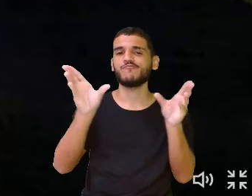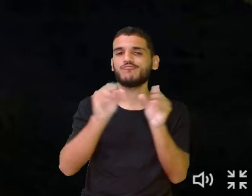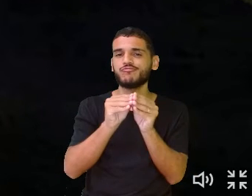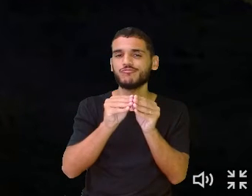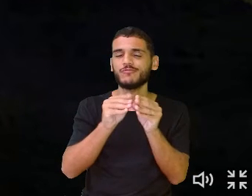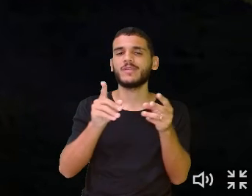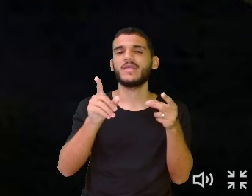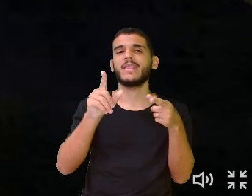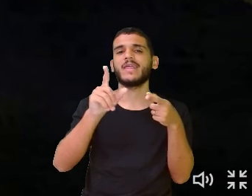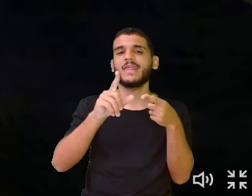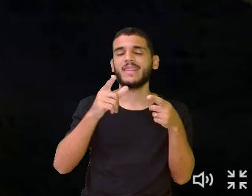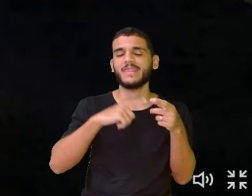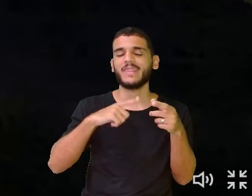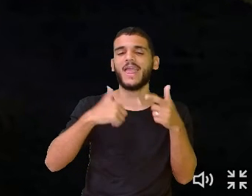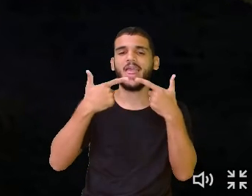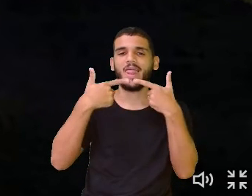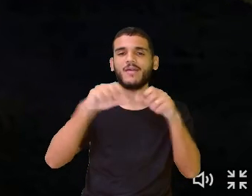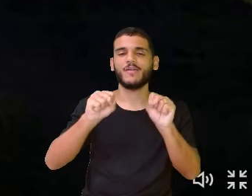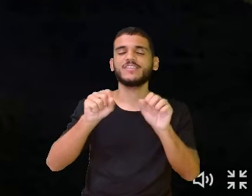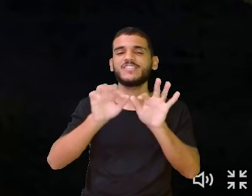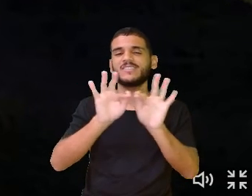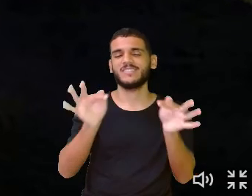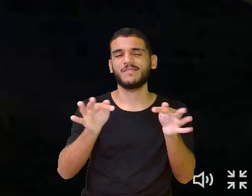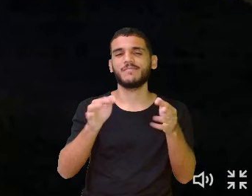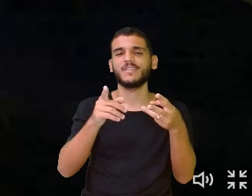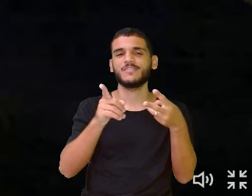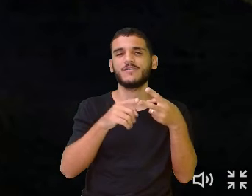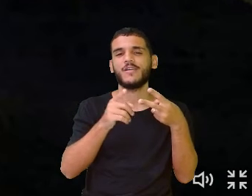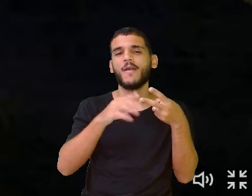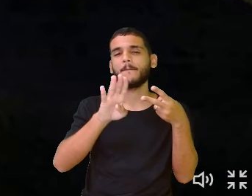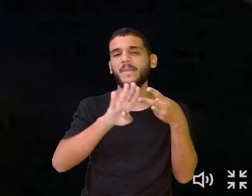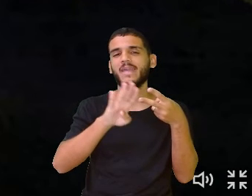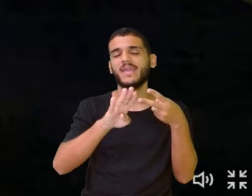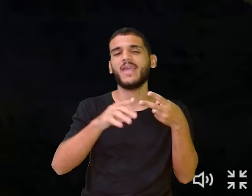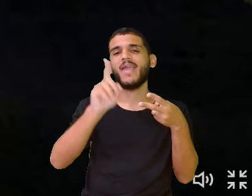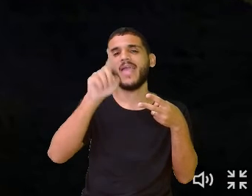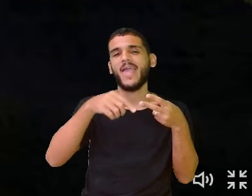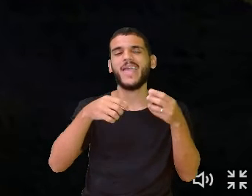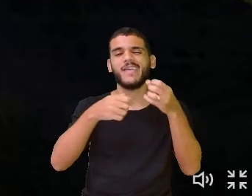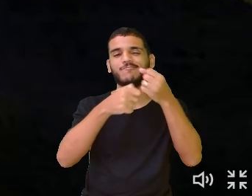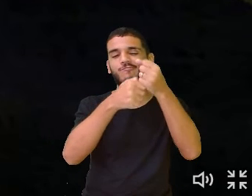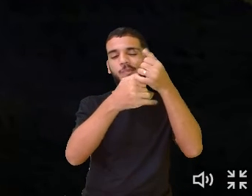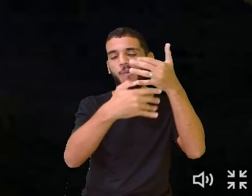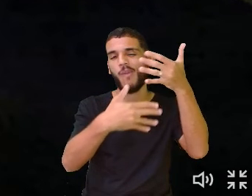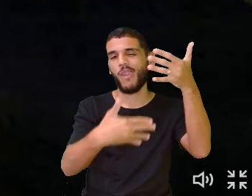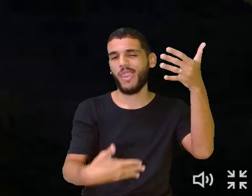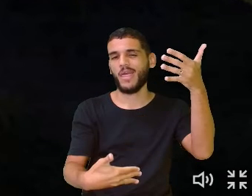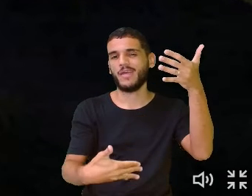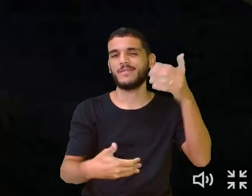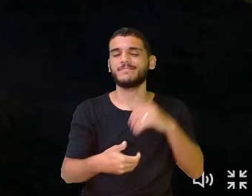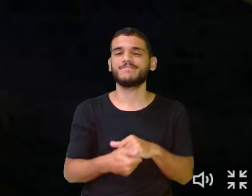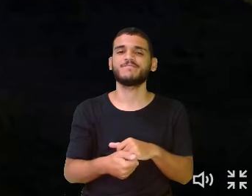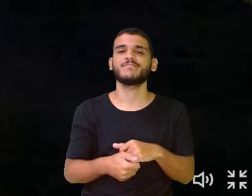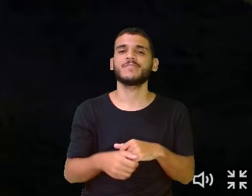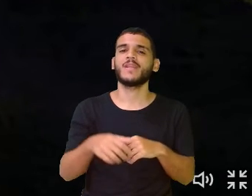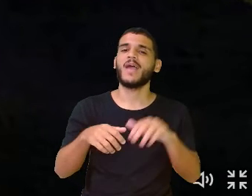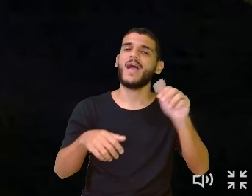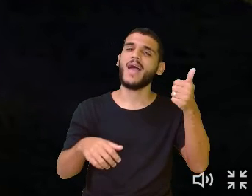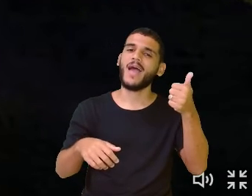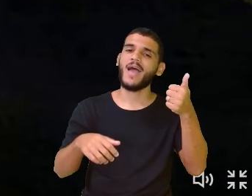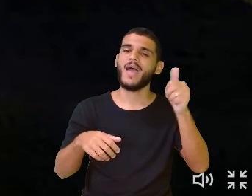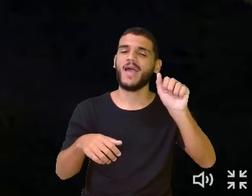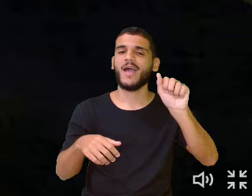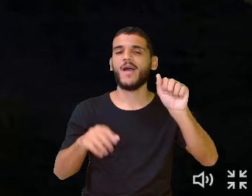e tem uma linguagem simples. Ou não, letra B, ela é mais extensa. A ou B? Estamos fazendo um comparativo entre notícia